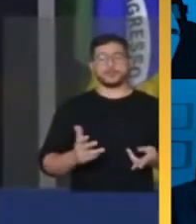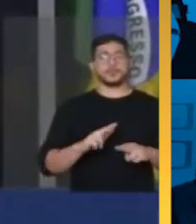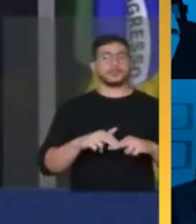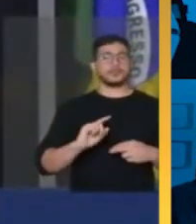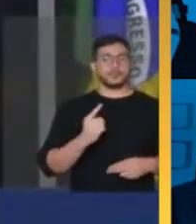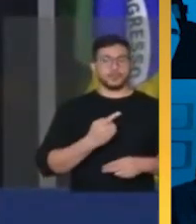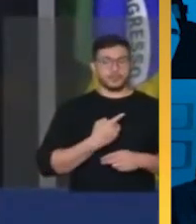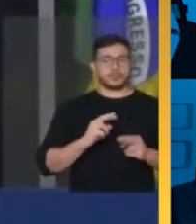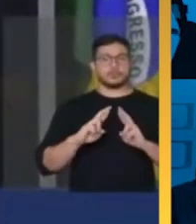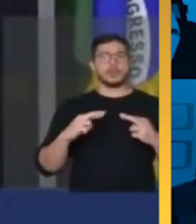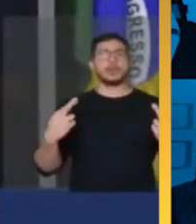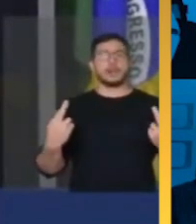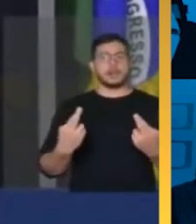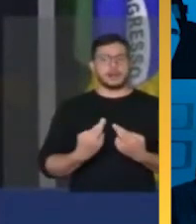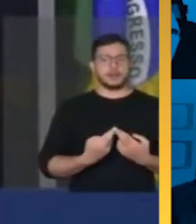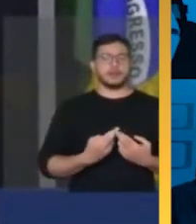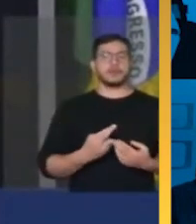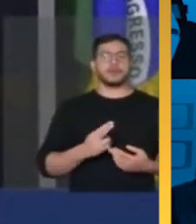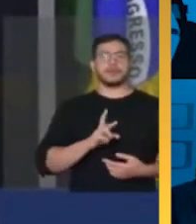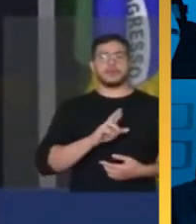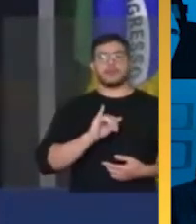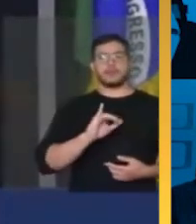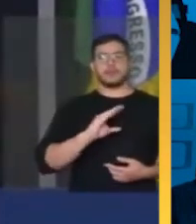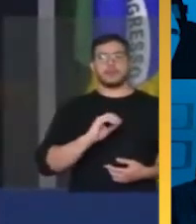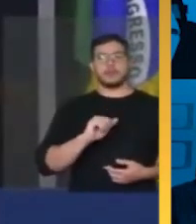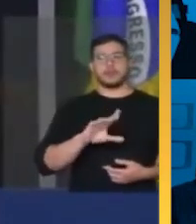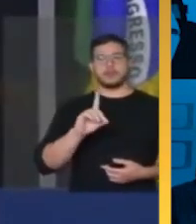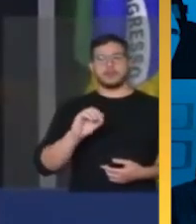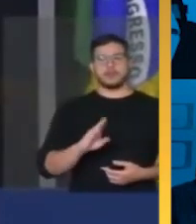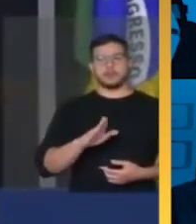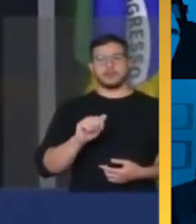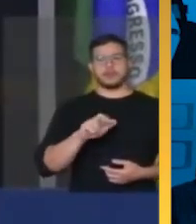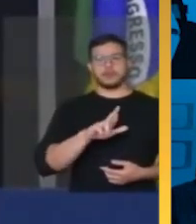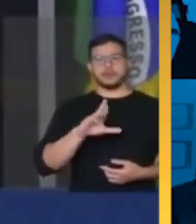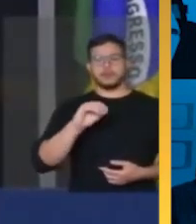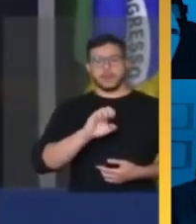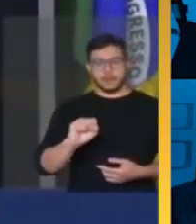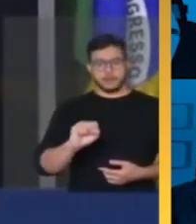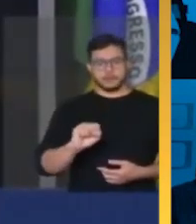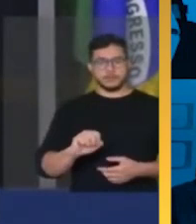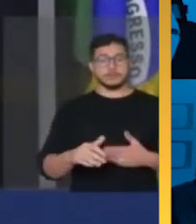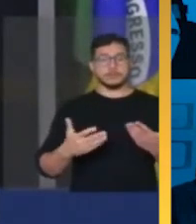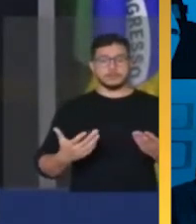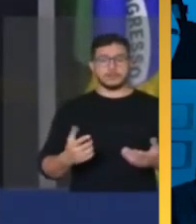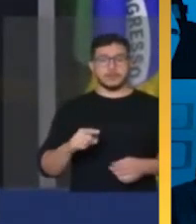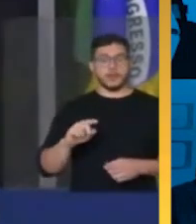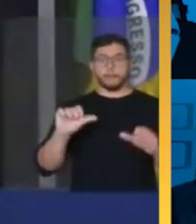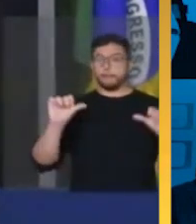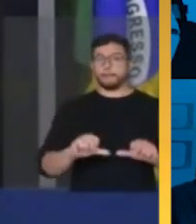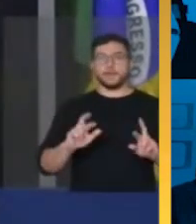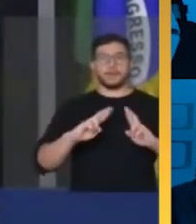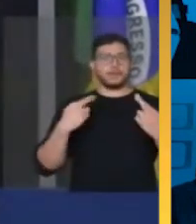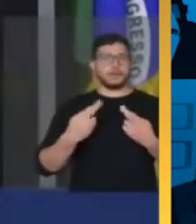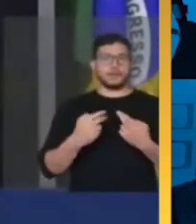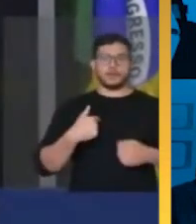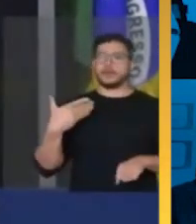uma reunião com o Ricardo Barros, líder do governo. Nessa reunião, uma das piores reuniões que eu